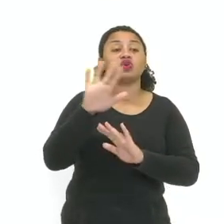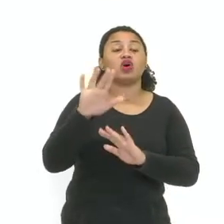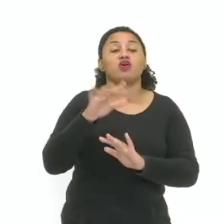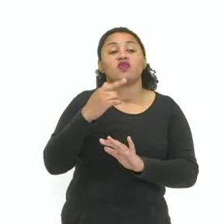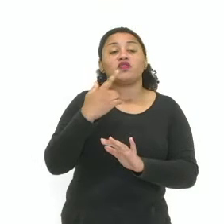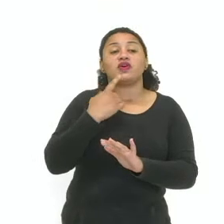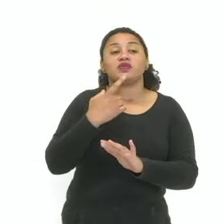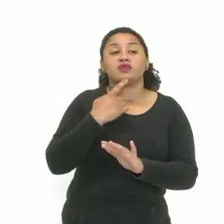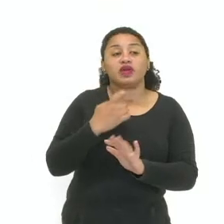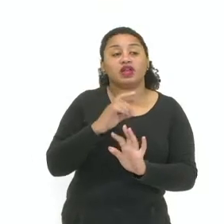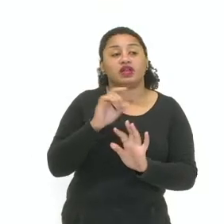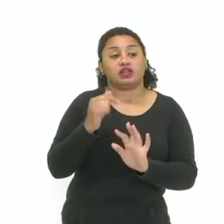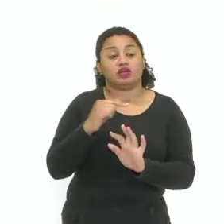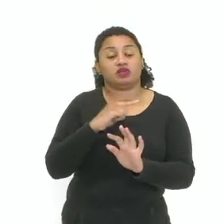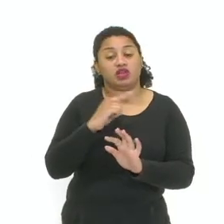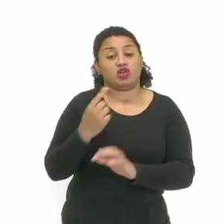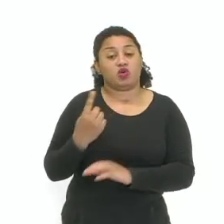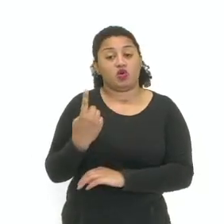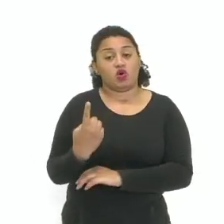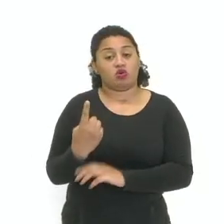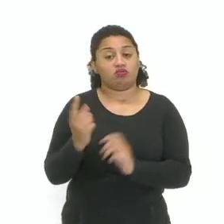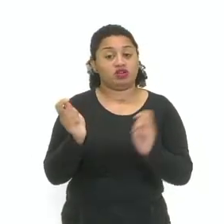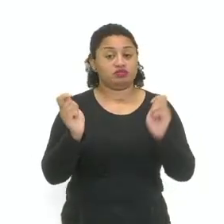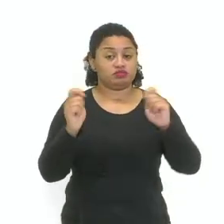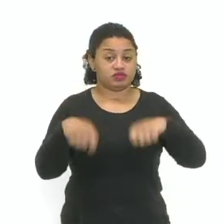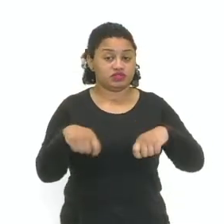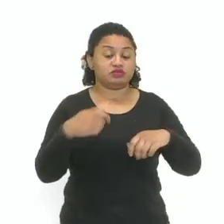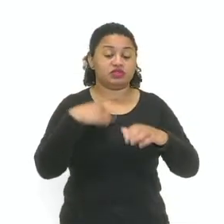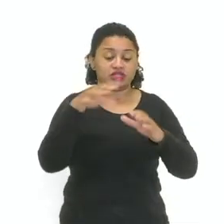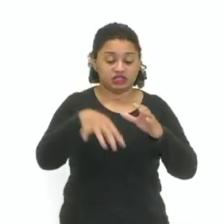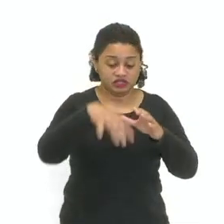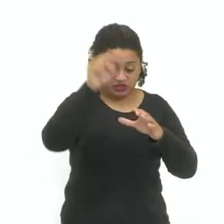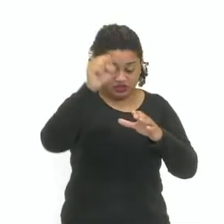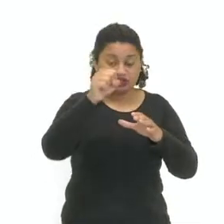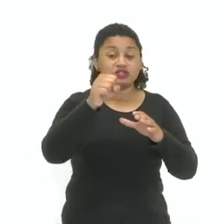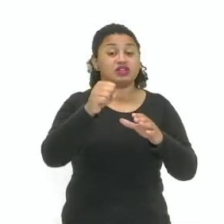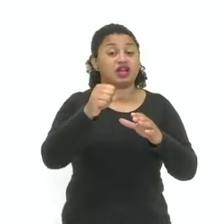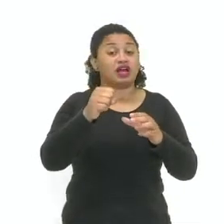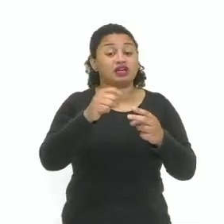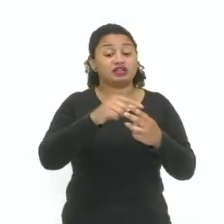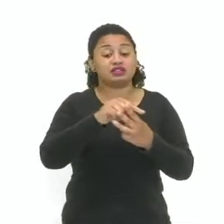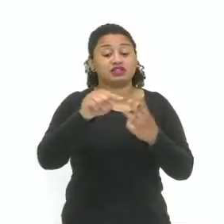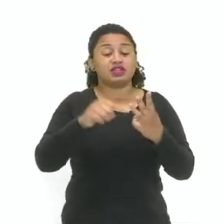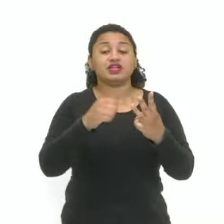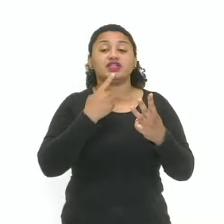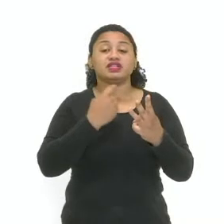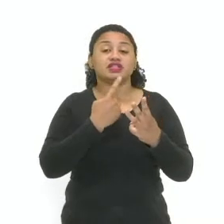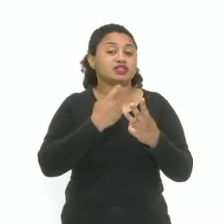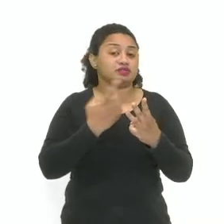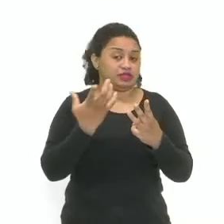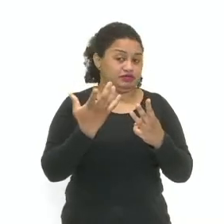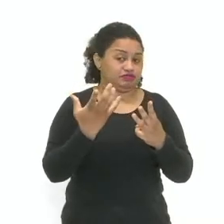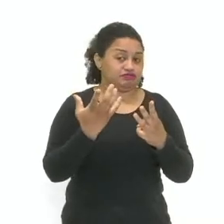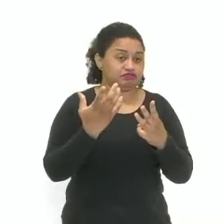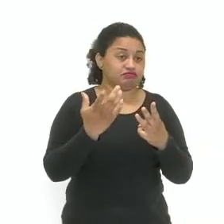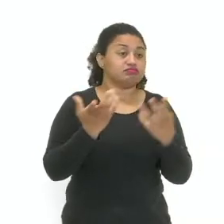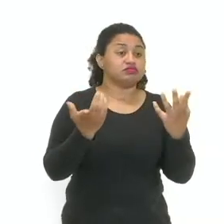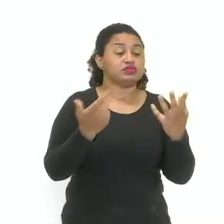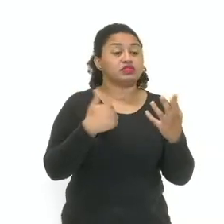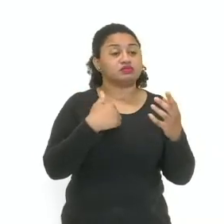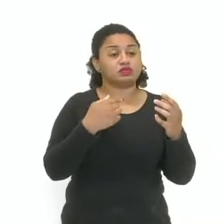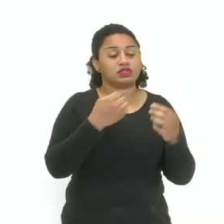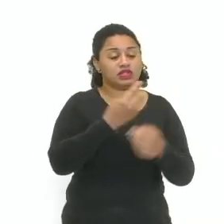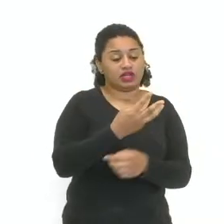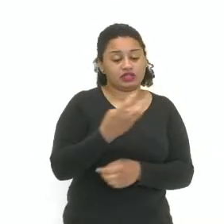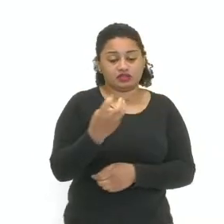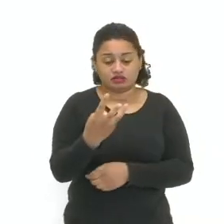Então, eu tenho somente uma possibilidade de retirar bolas vermelhas, porque elas são em 3. Então, logo, quando eu combino 3